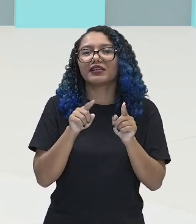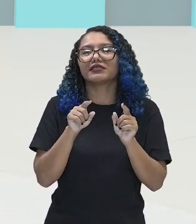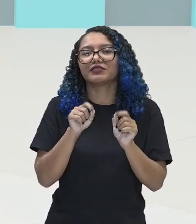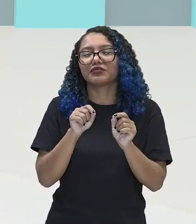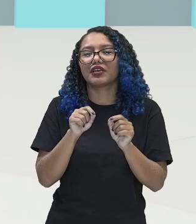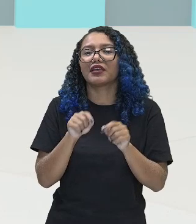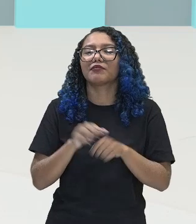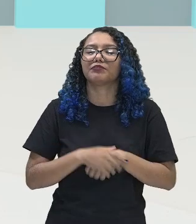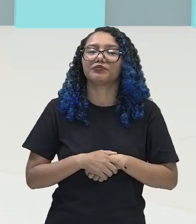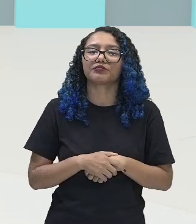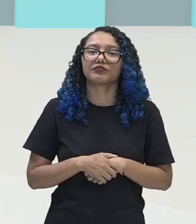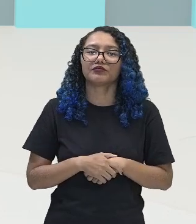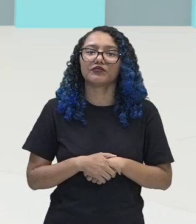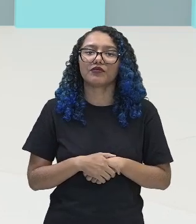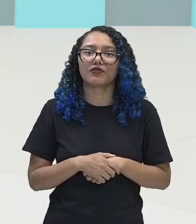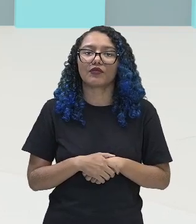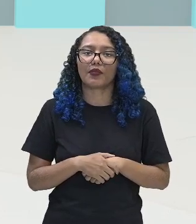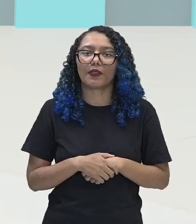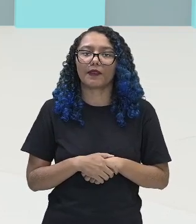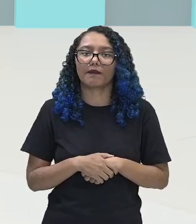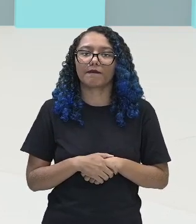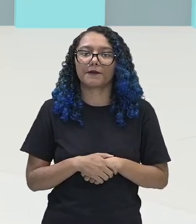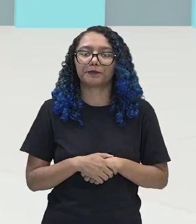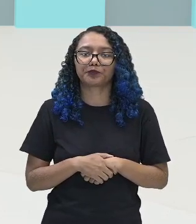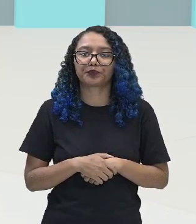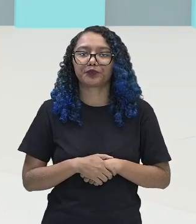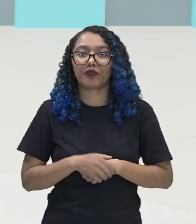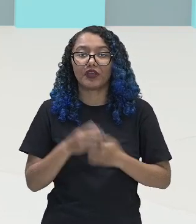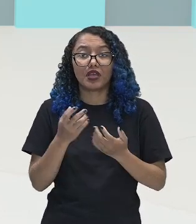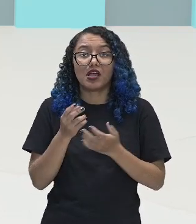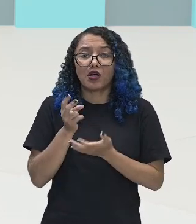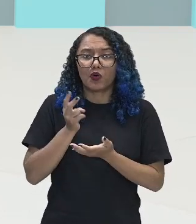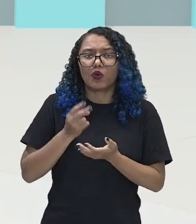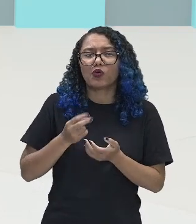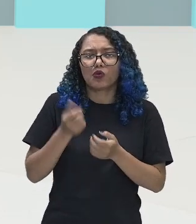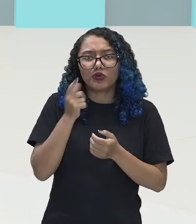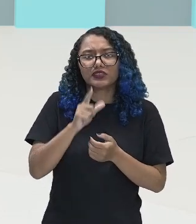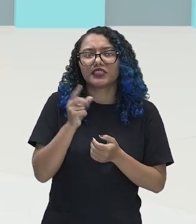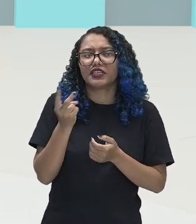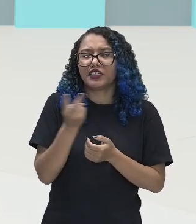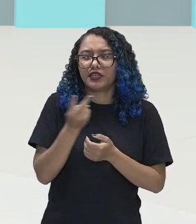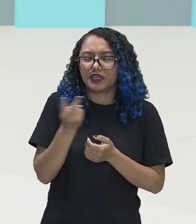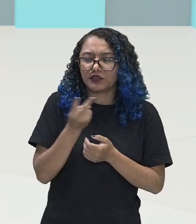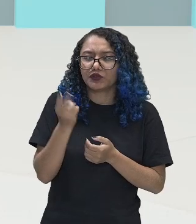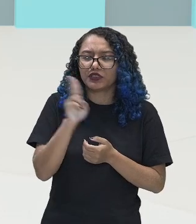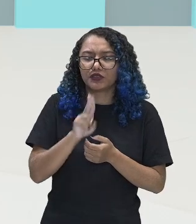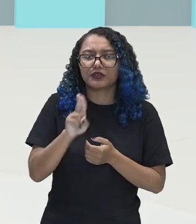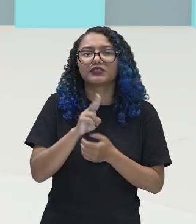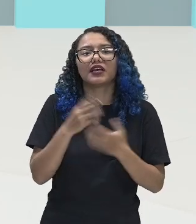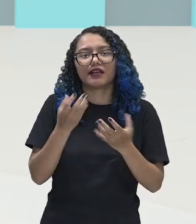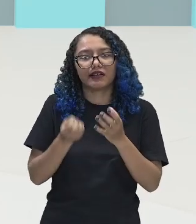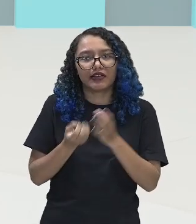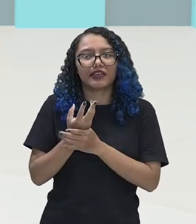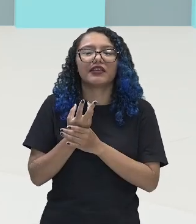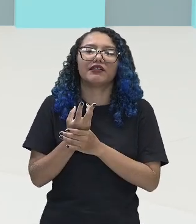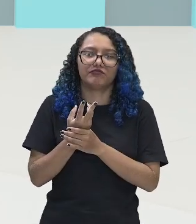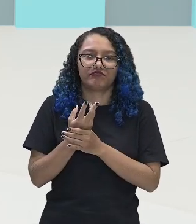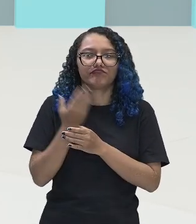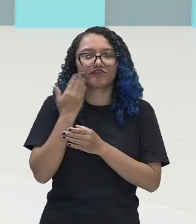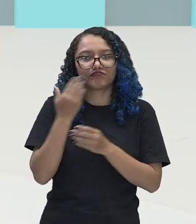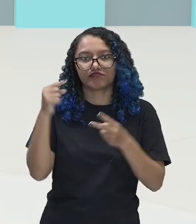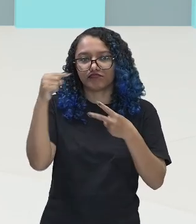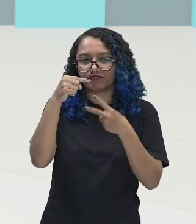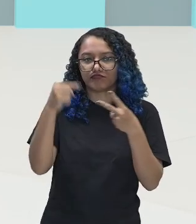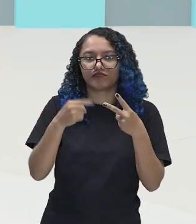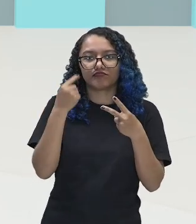línguas, tanto que ela cria aí o Inglesi e o Macuxi, não é? O Macuxês, perdão. E aí, nesse momento, ela